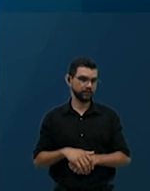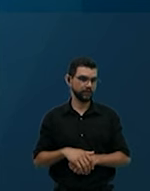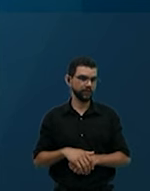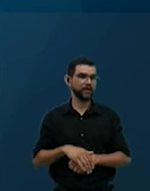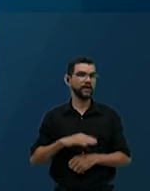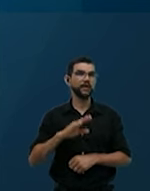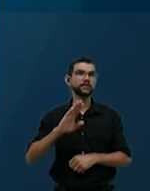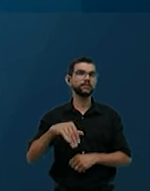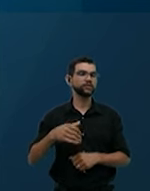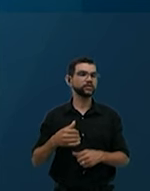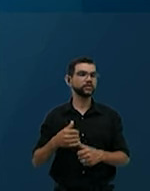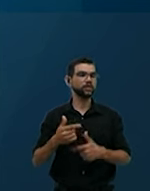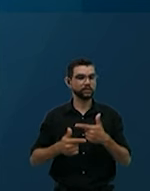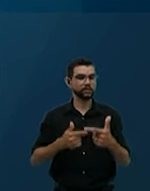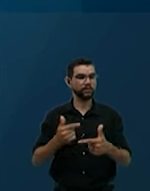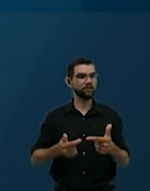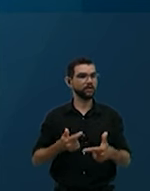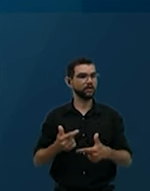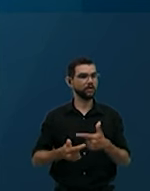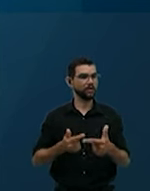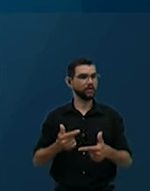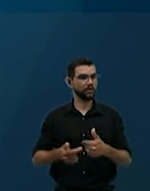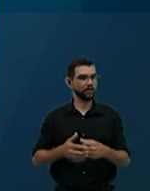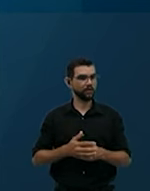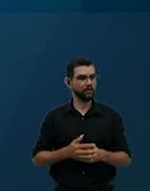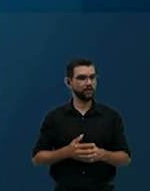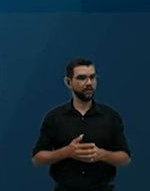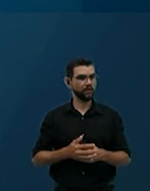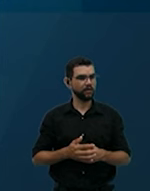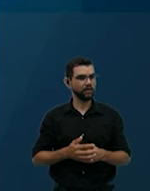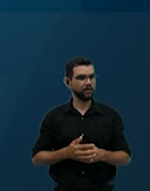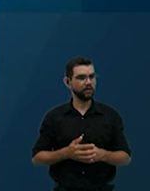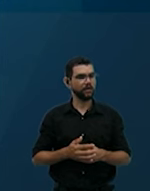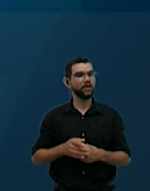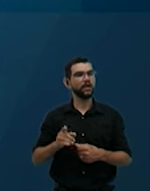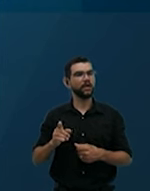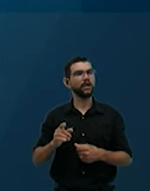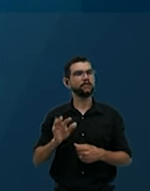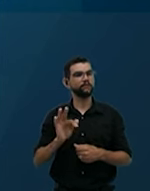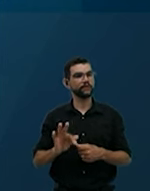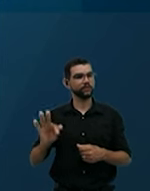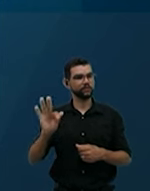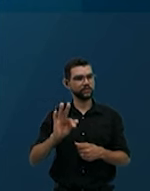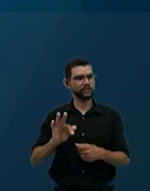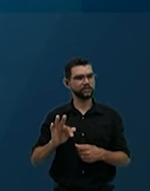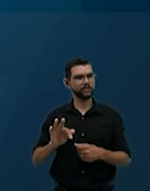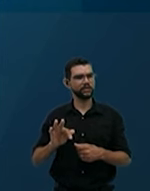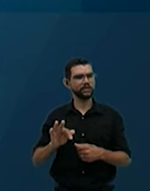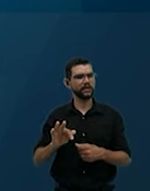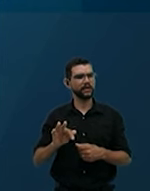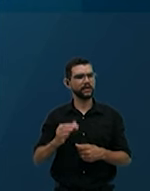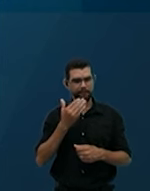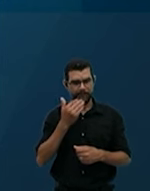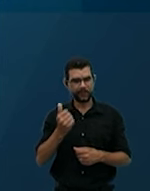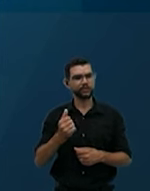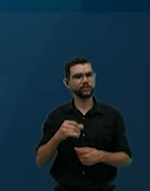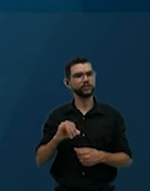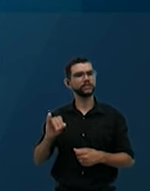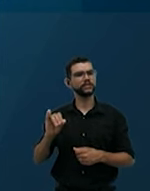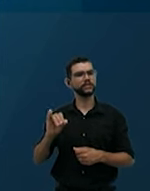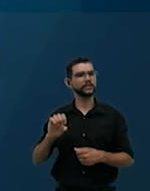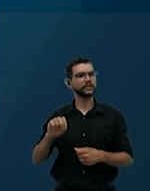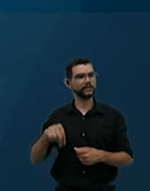reconhecida que forma 45% dos doutores do Brasil. O benefício dele foi negado. Tudo no sistema.